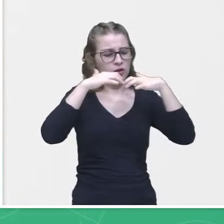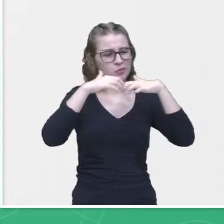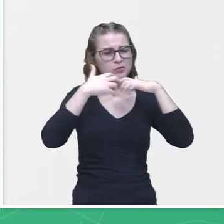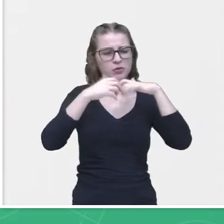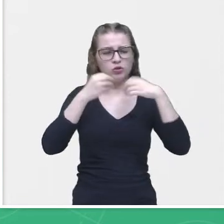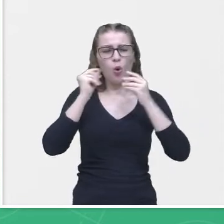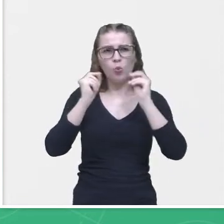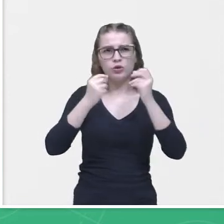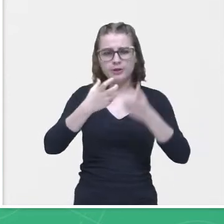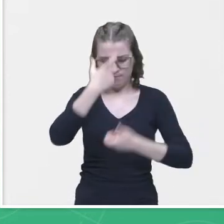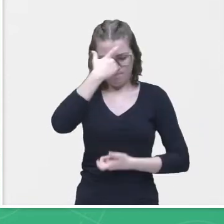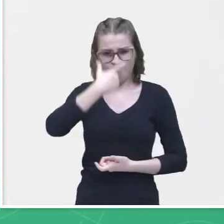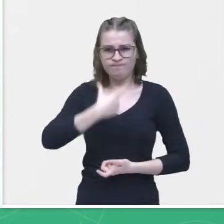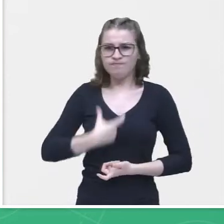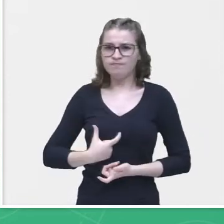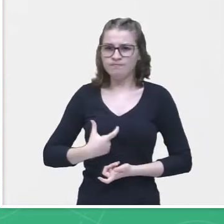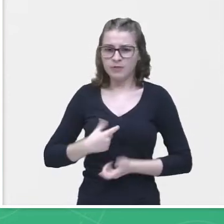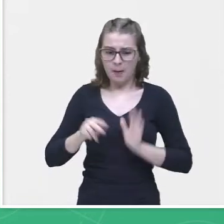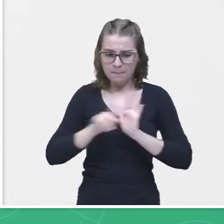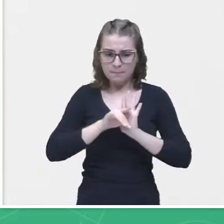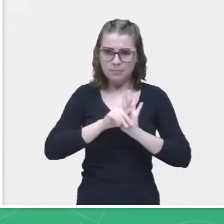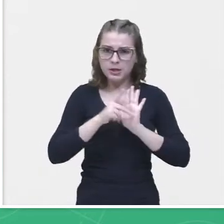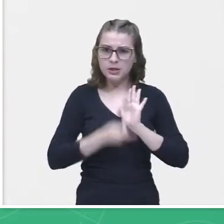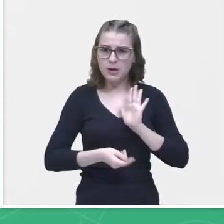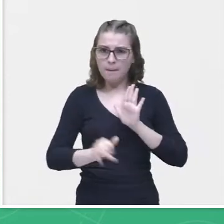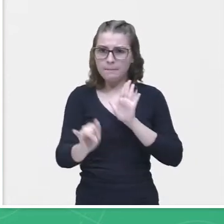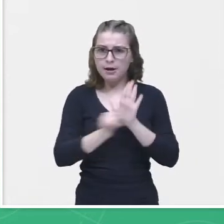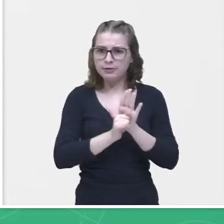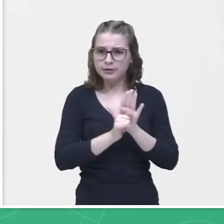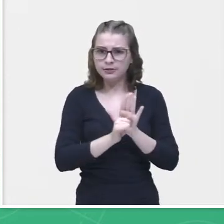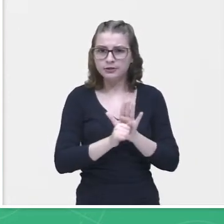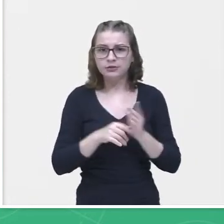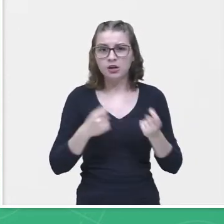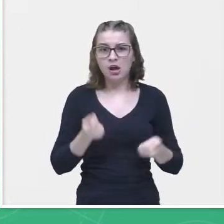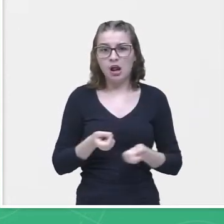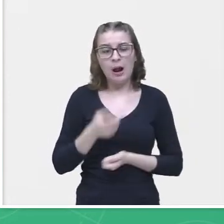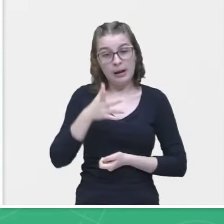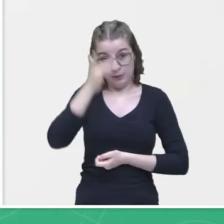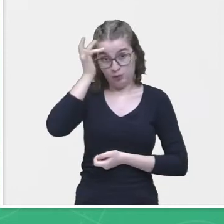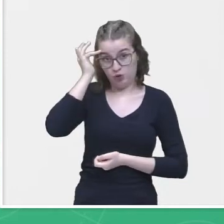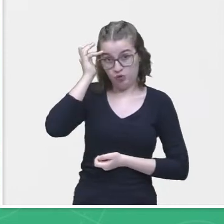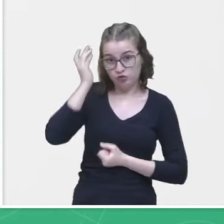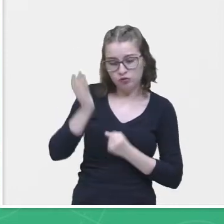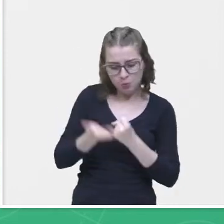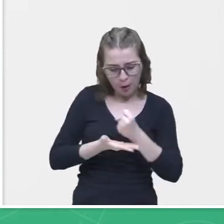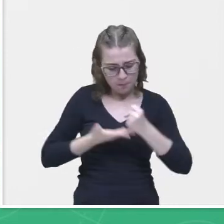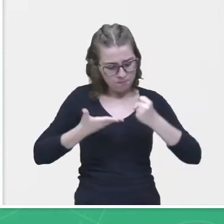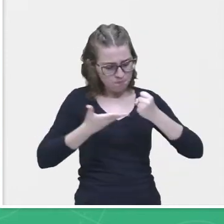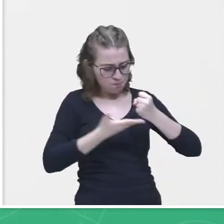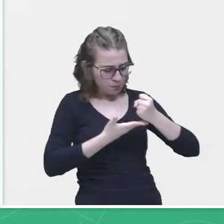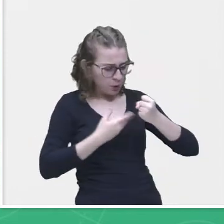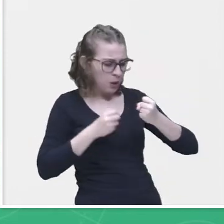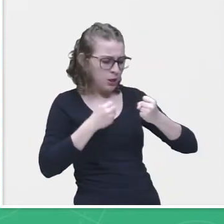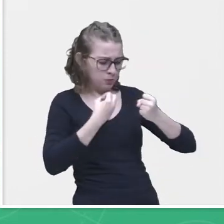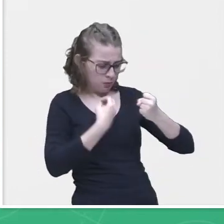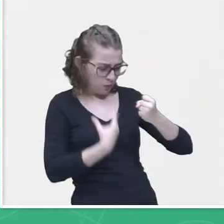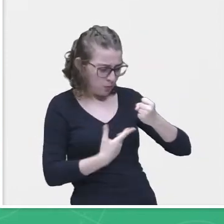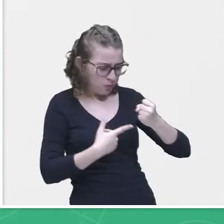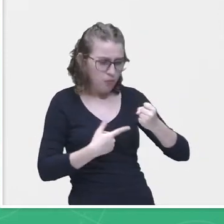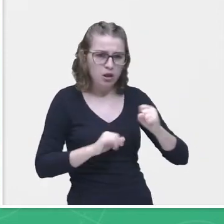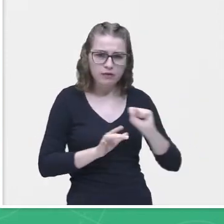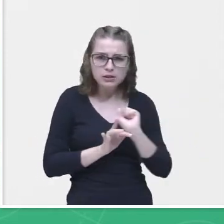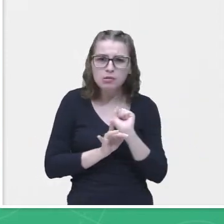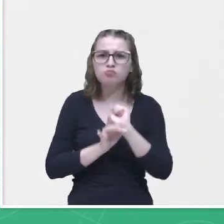seremos. Quem tem um bom alicerce enfrentará seguramente qualquer tipo de problema.